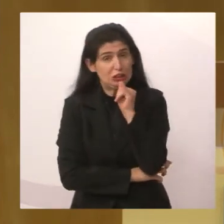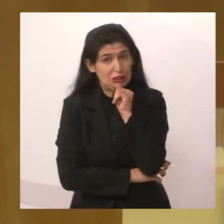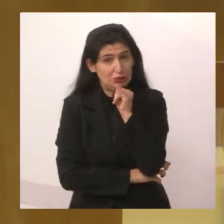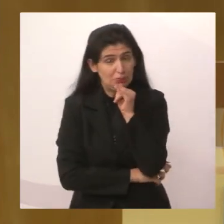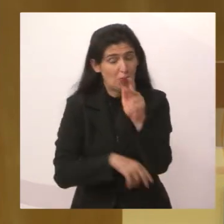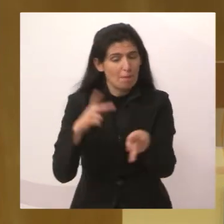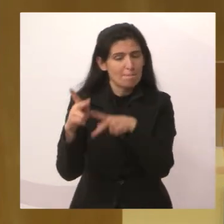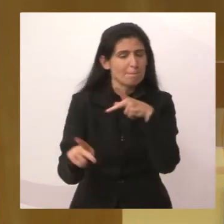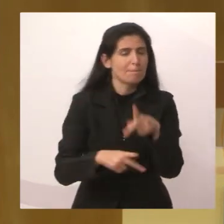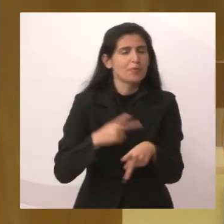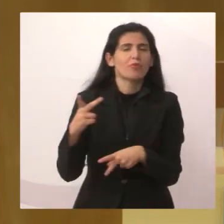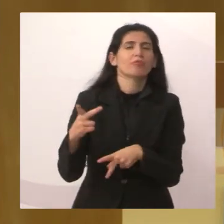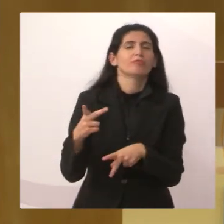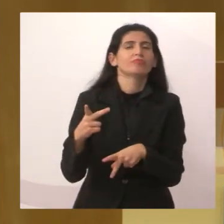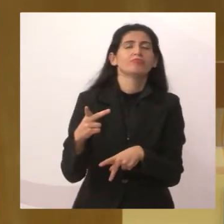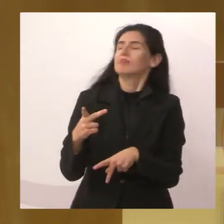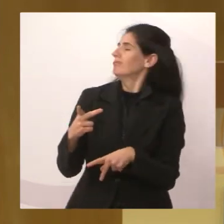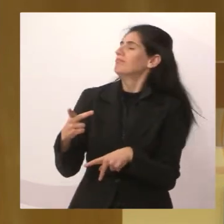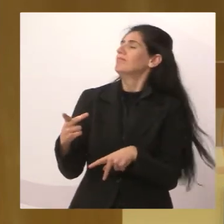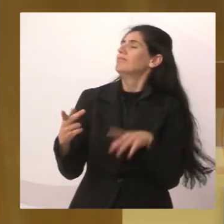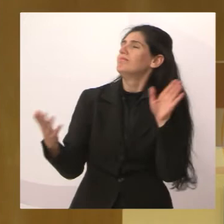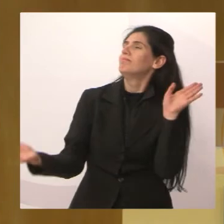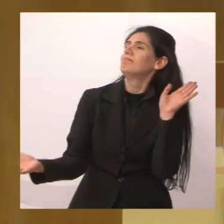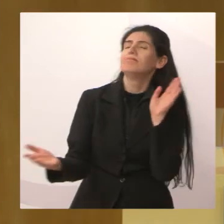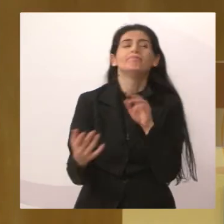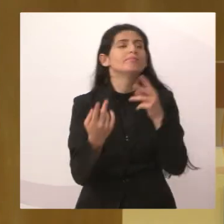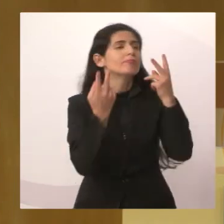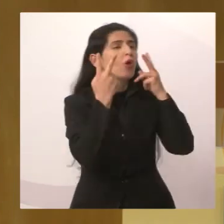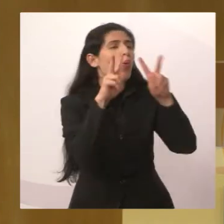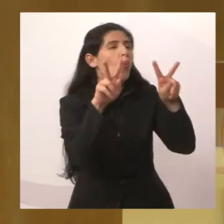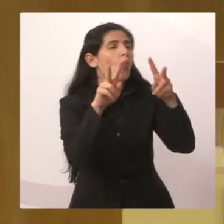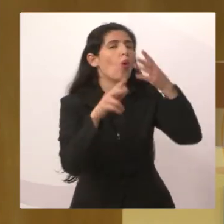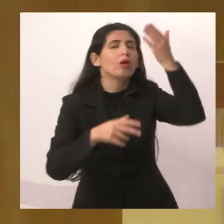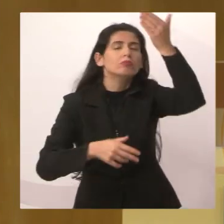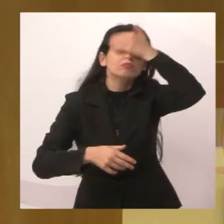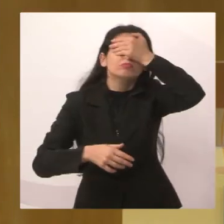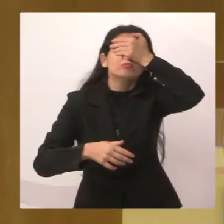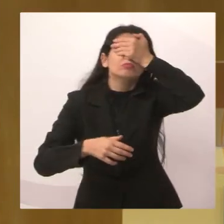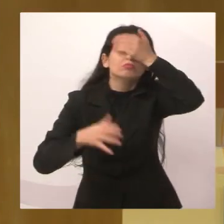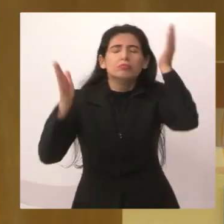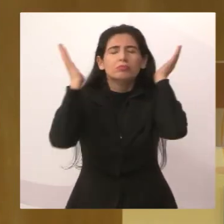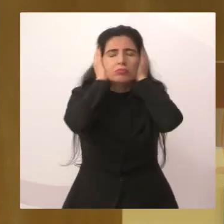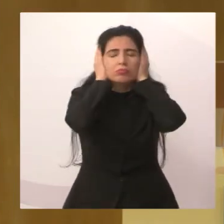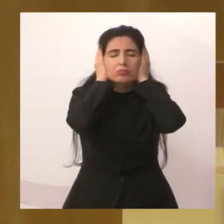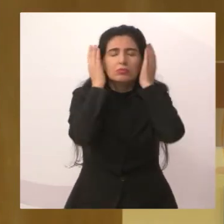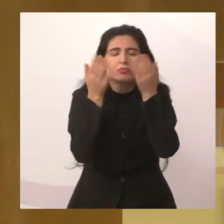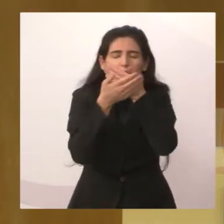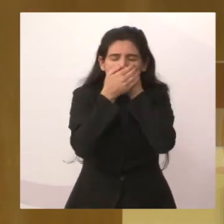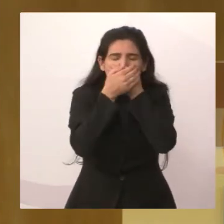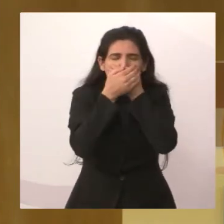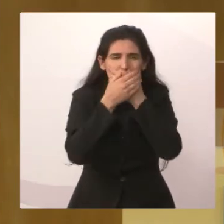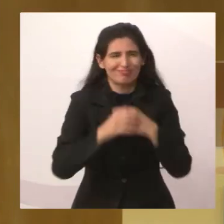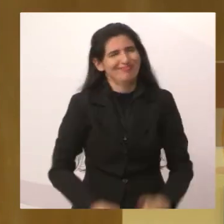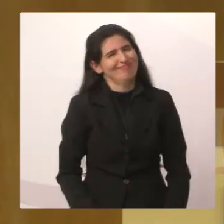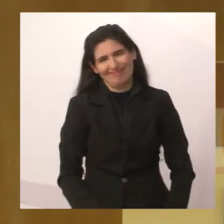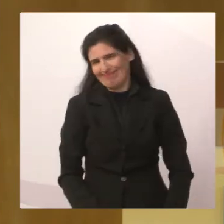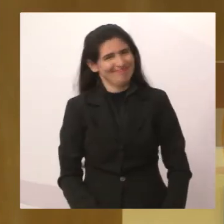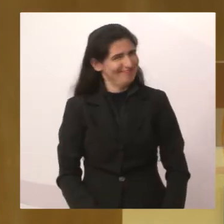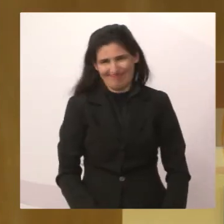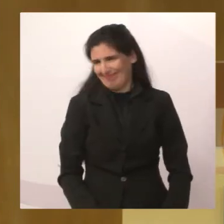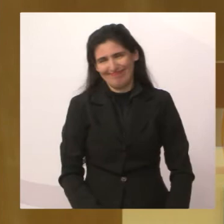nos vereadores, é brincadeira. Que o povo está de olho. Quando foi para essa conta do Marco Aurélio vir para